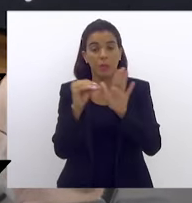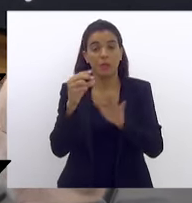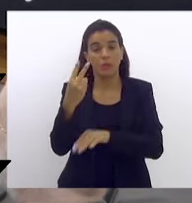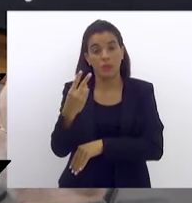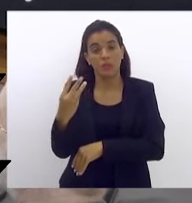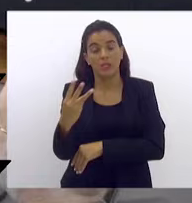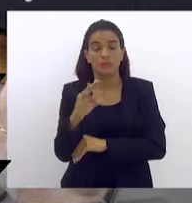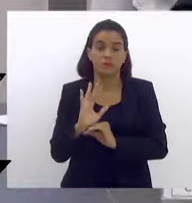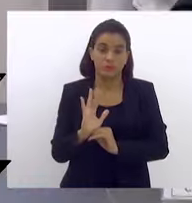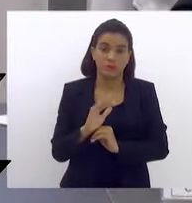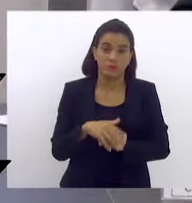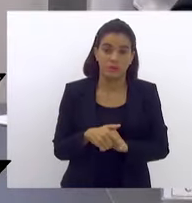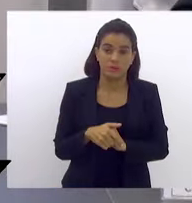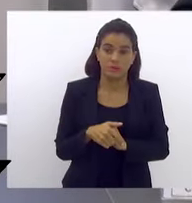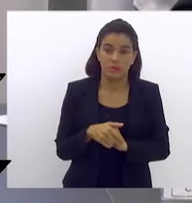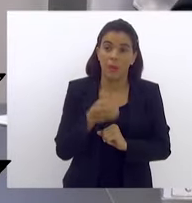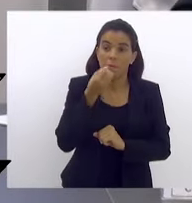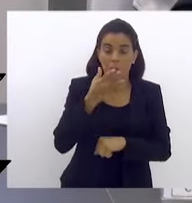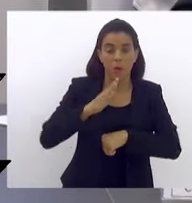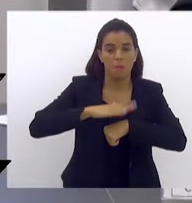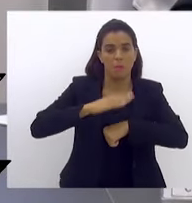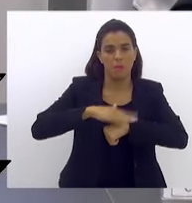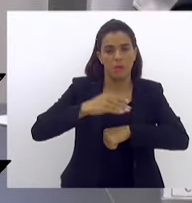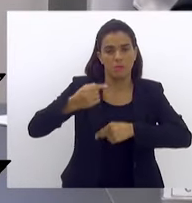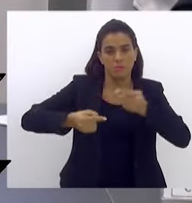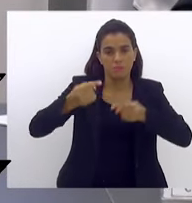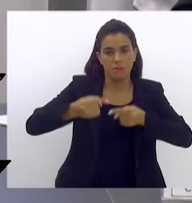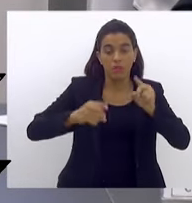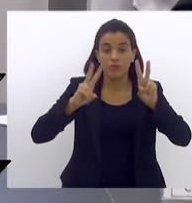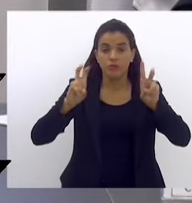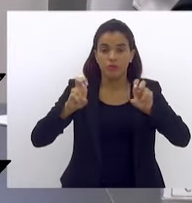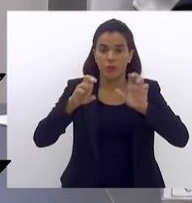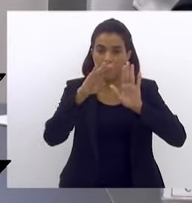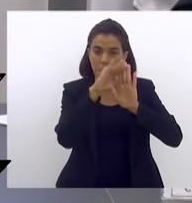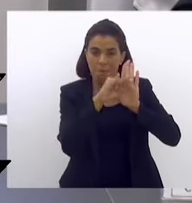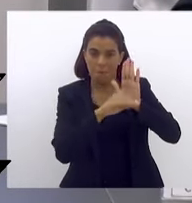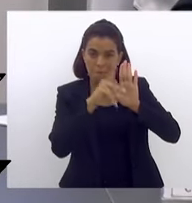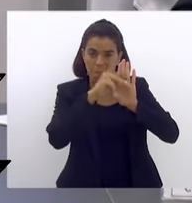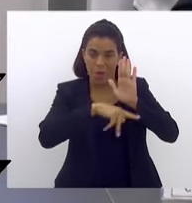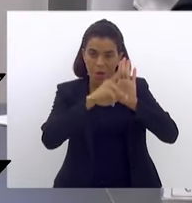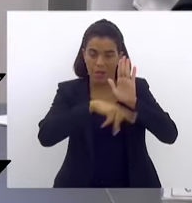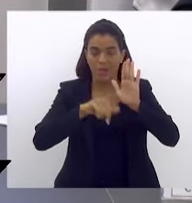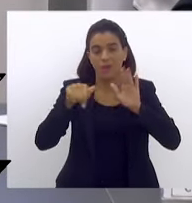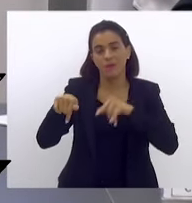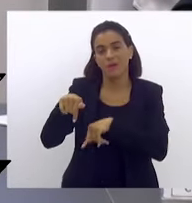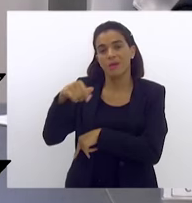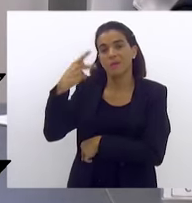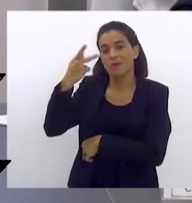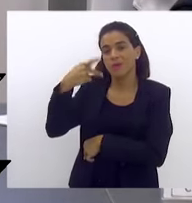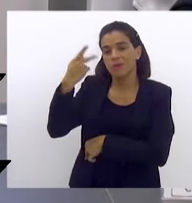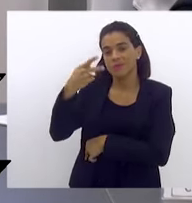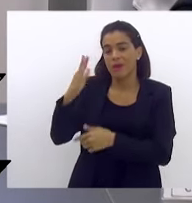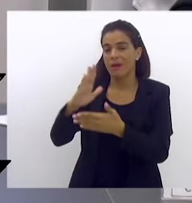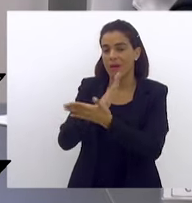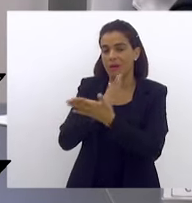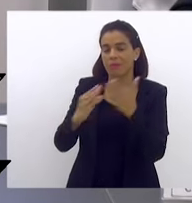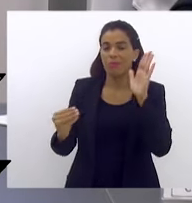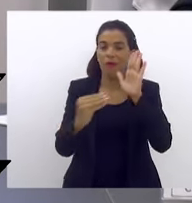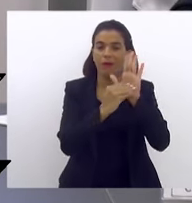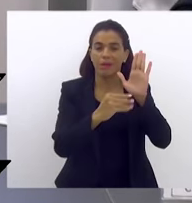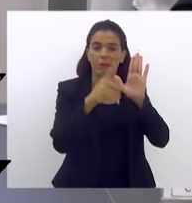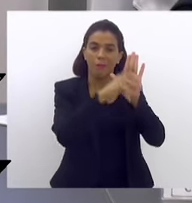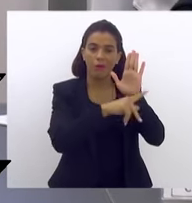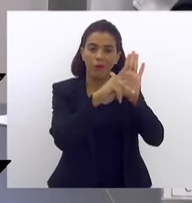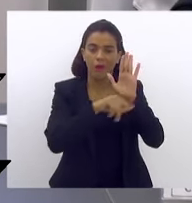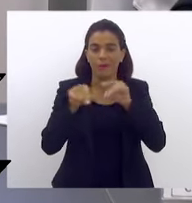de programa e política que não é algo alguns legisladores botam política outros botam programa sim qu Mas você